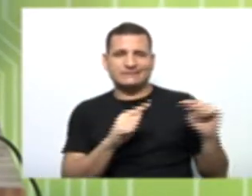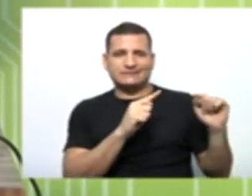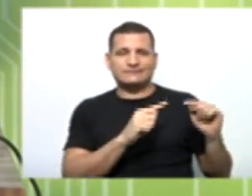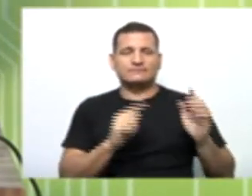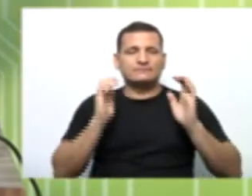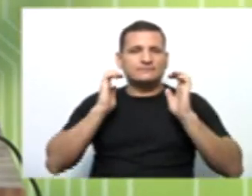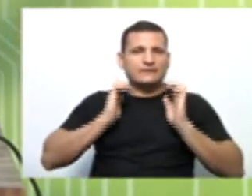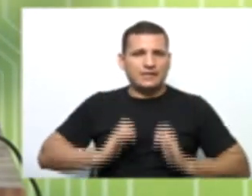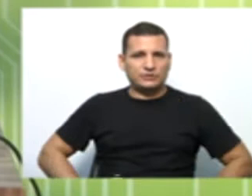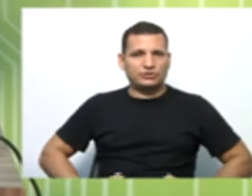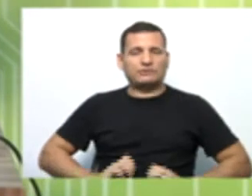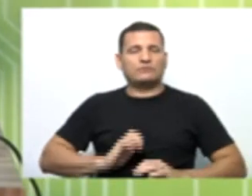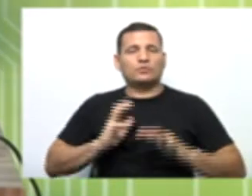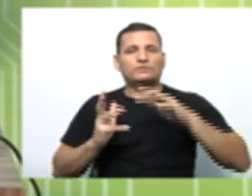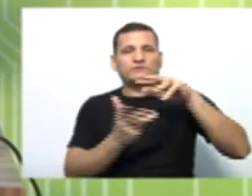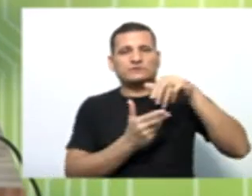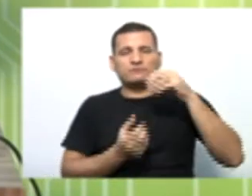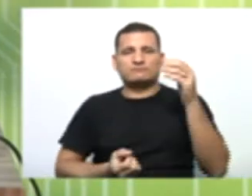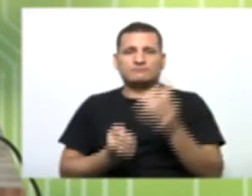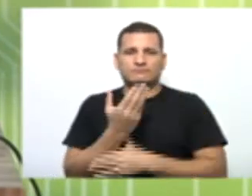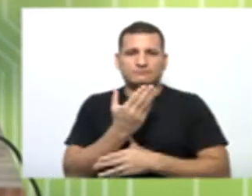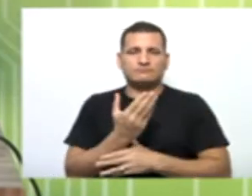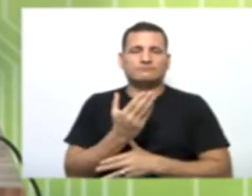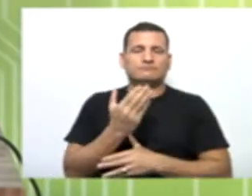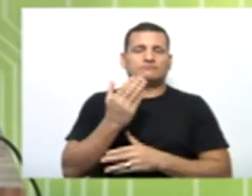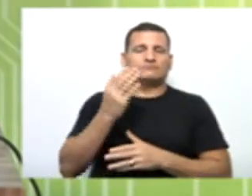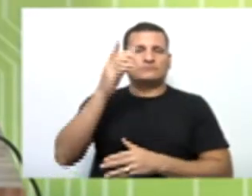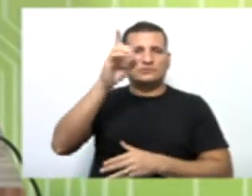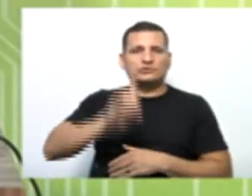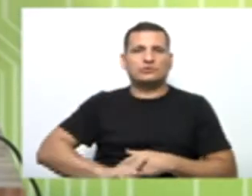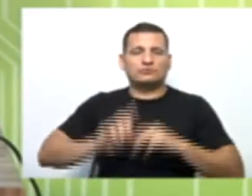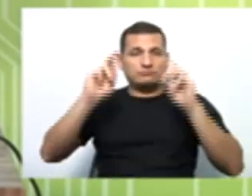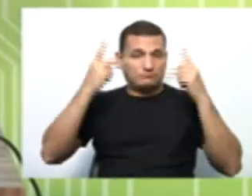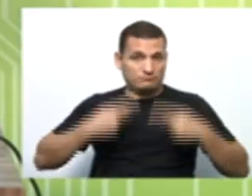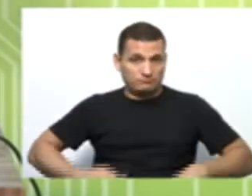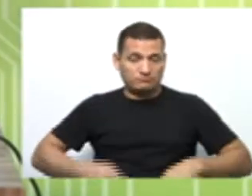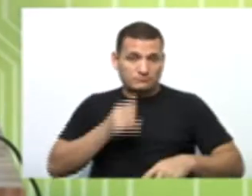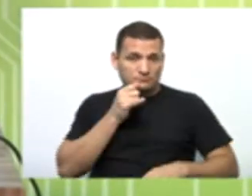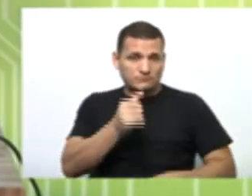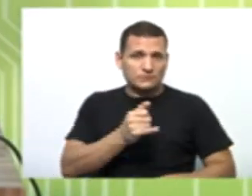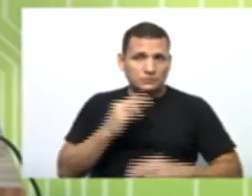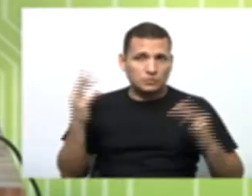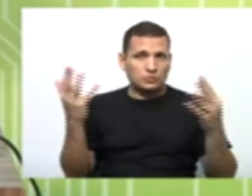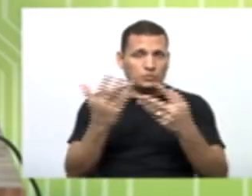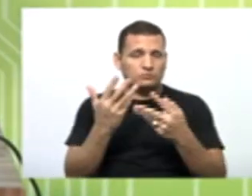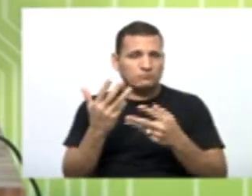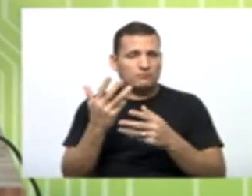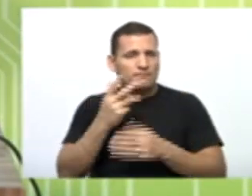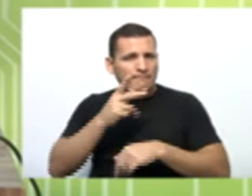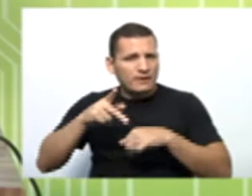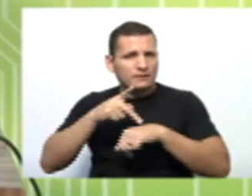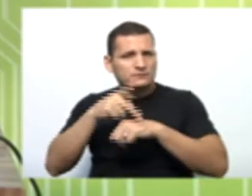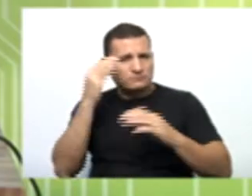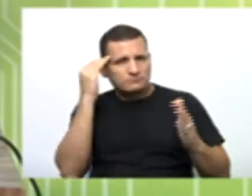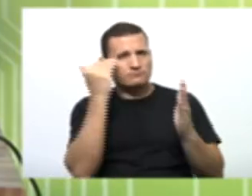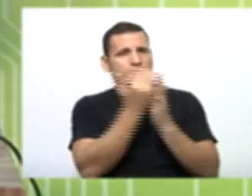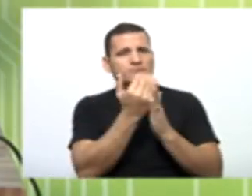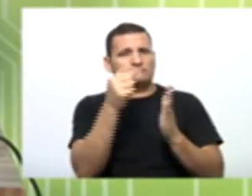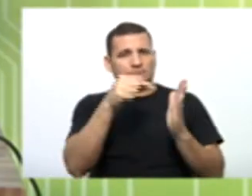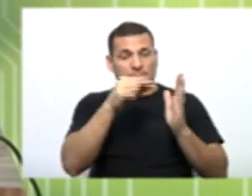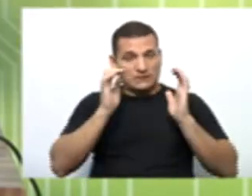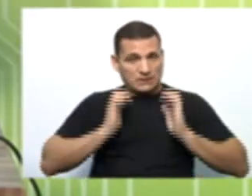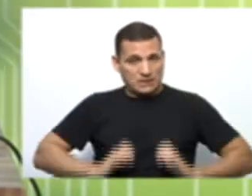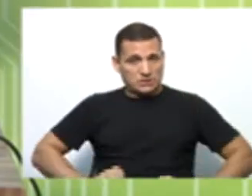universal criada pela Declaração Universal dos Direitos Humanos. Se todos os países do mundo seguissem esse princípio ético